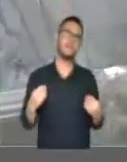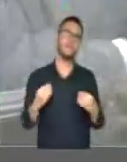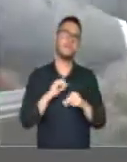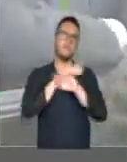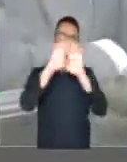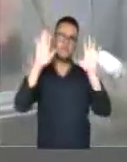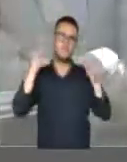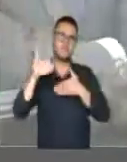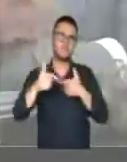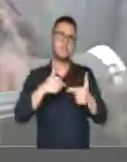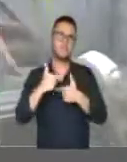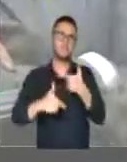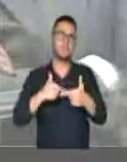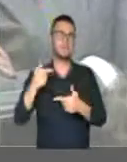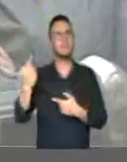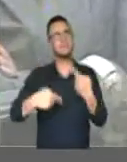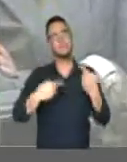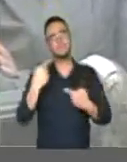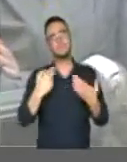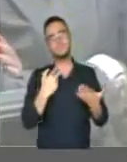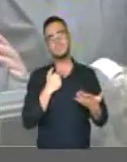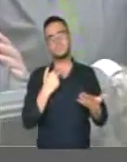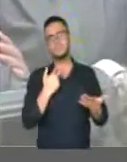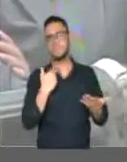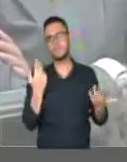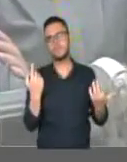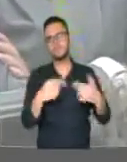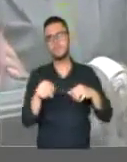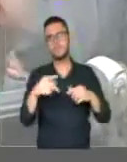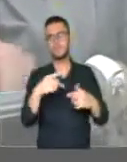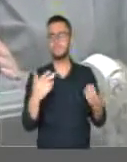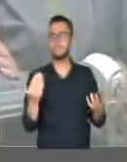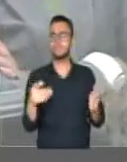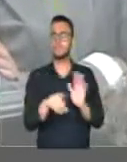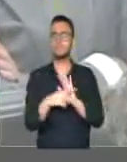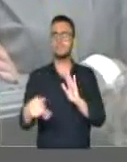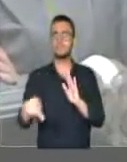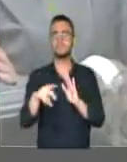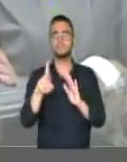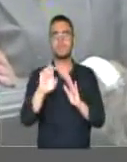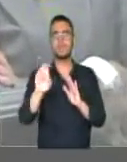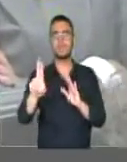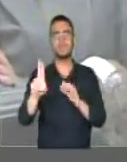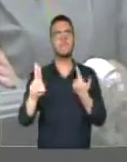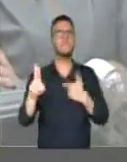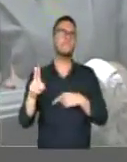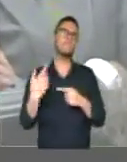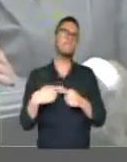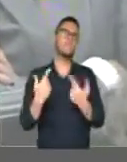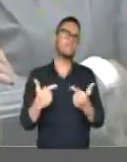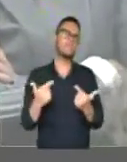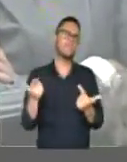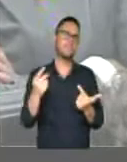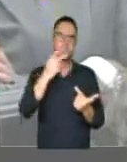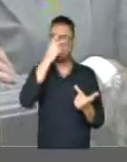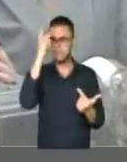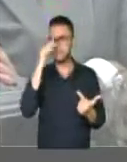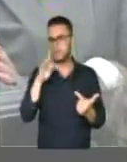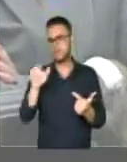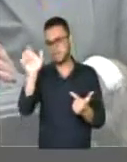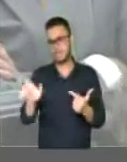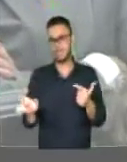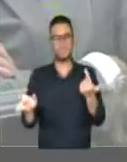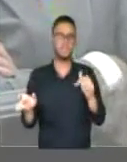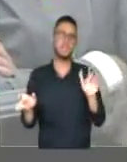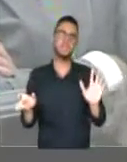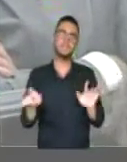atividade política. Não é indúbio pro réu, porque não tem réu, é verdade. E o senhor relator